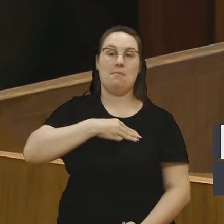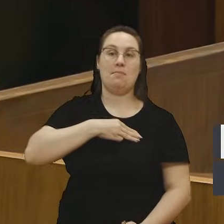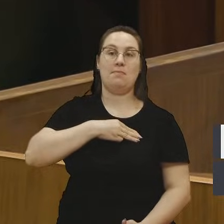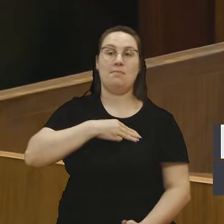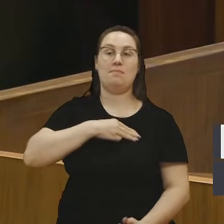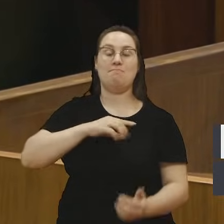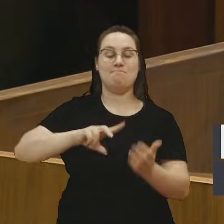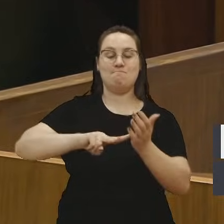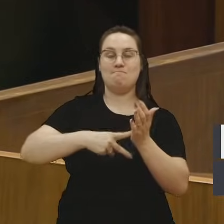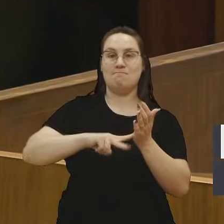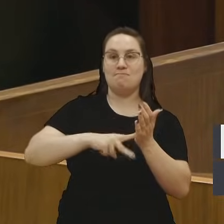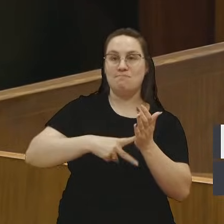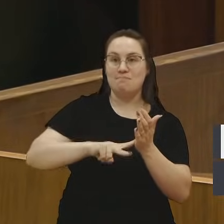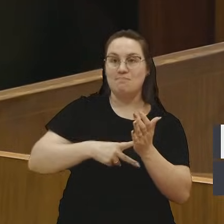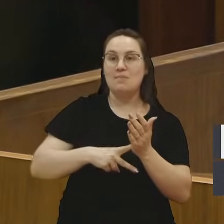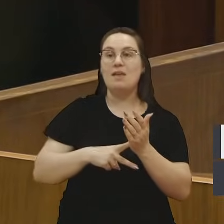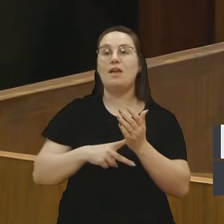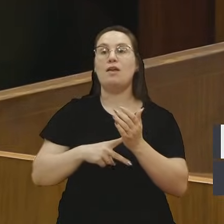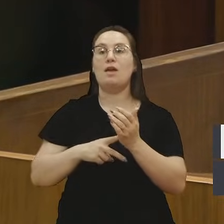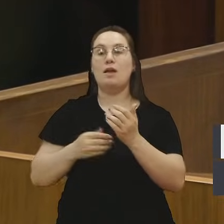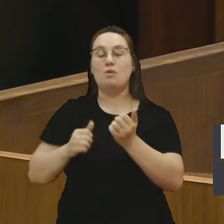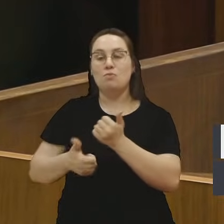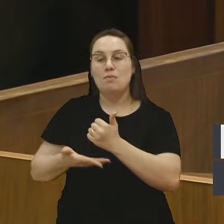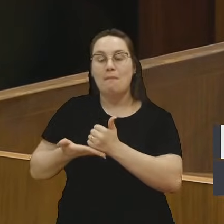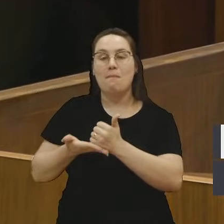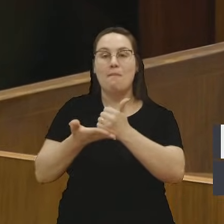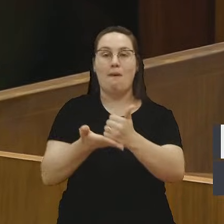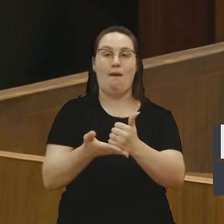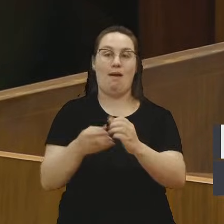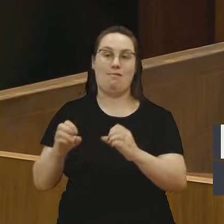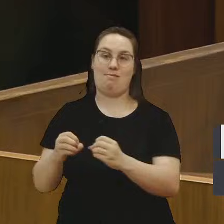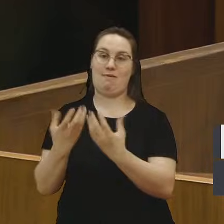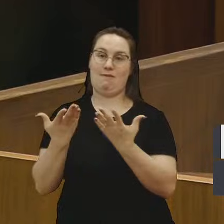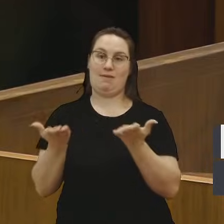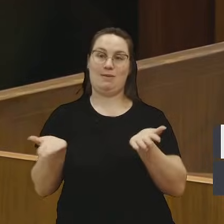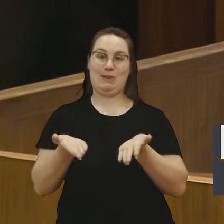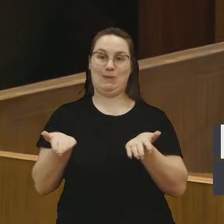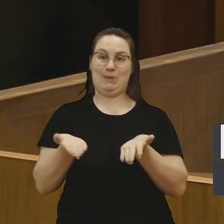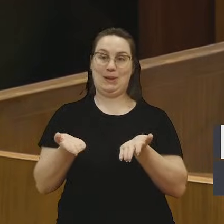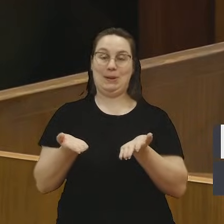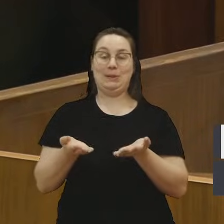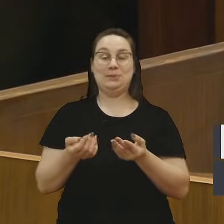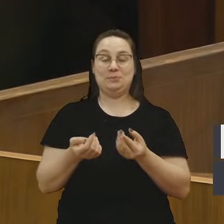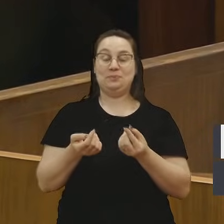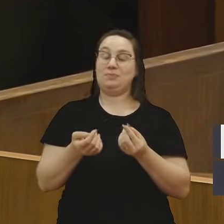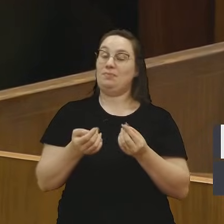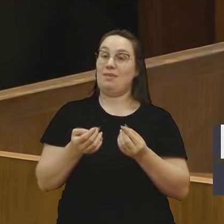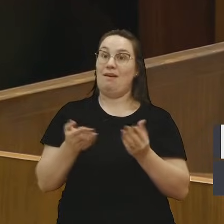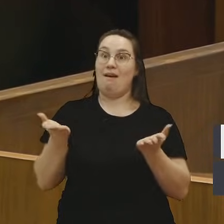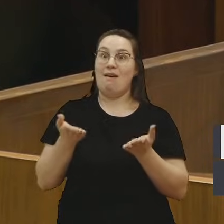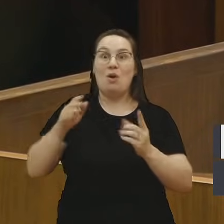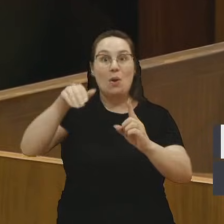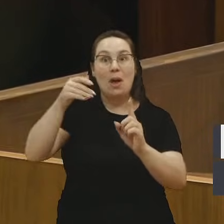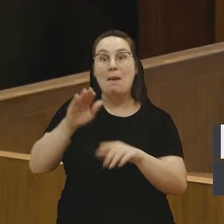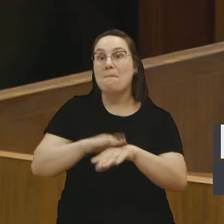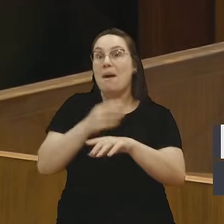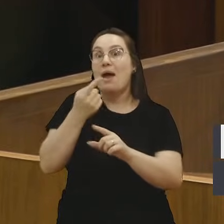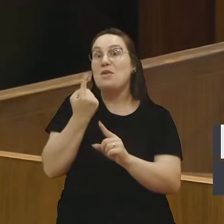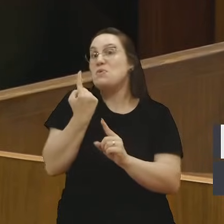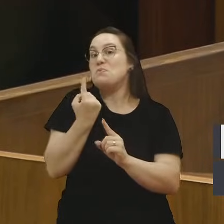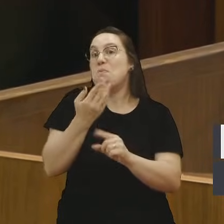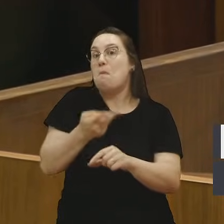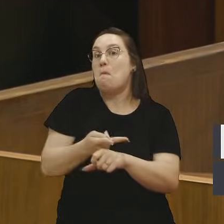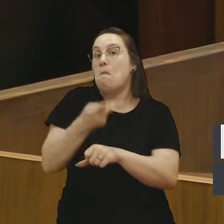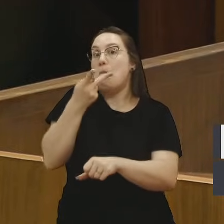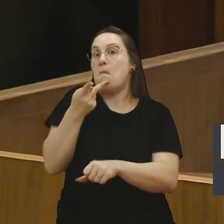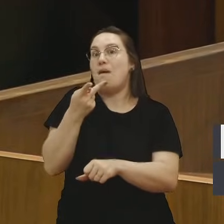Sindiserve, que nos apoiaram neste evento. Bem, chegamos a mais um prêmio Mérito Esportivo. Essa